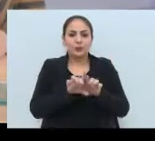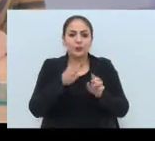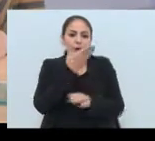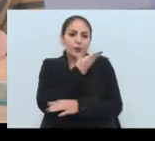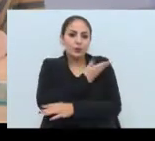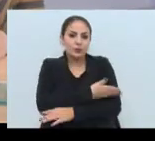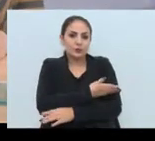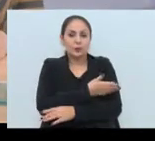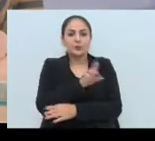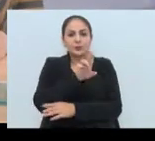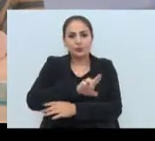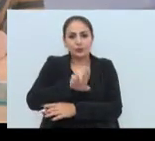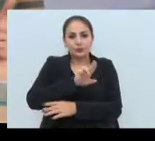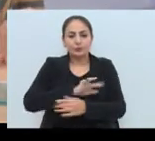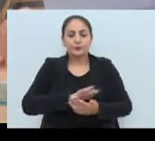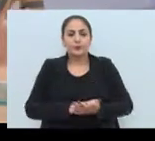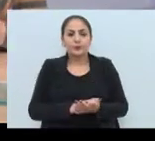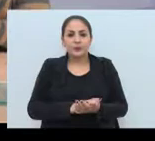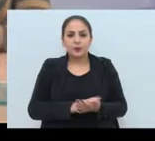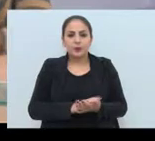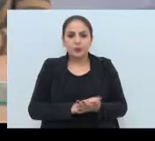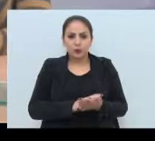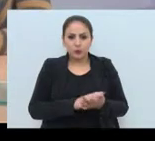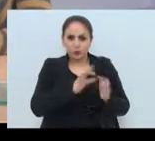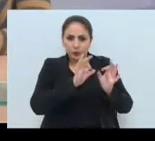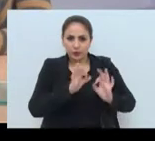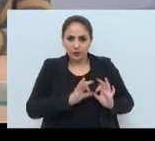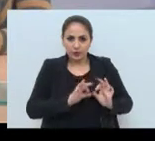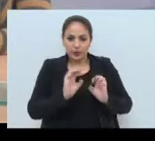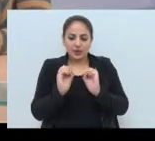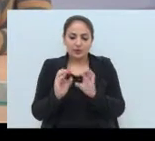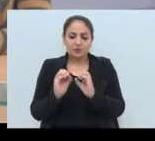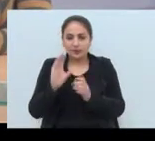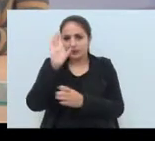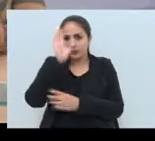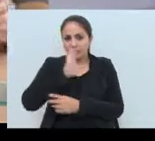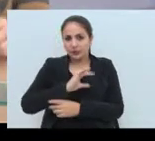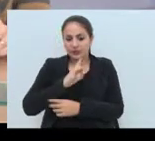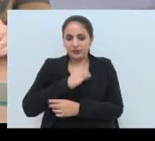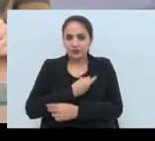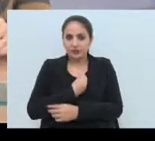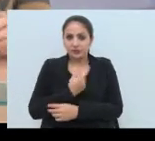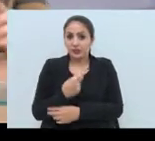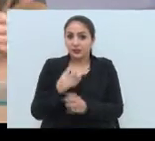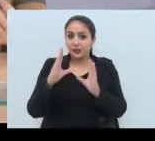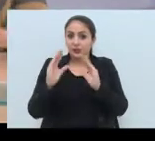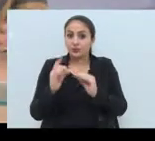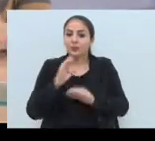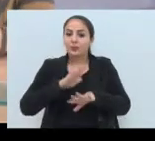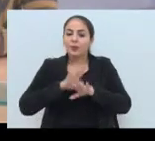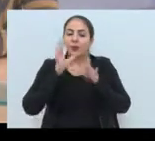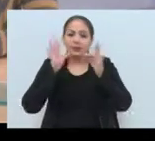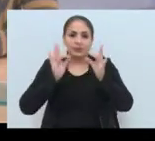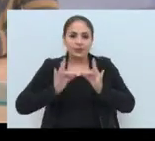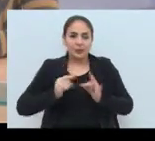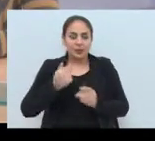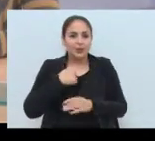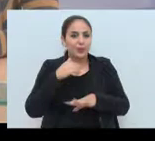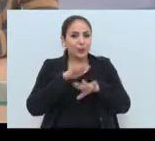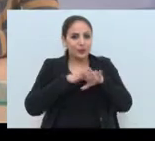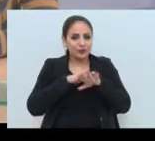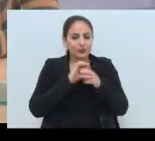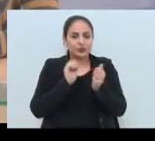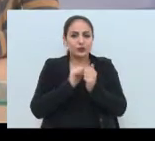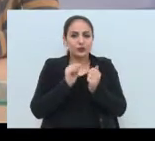com os hábitos de consumo. No programa Educação e Cidadania, que vai ao ar esta noite, você tem outros detalhes.